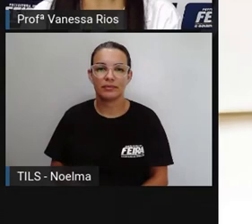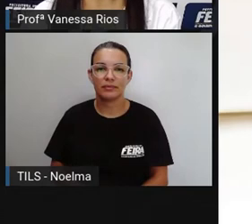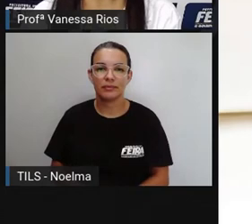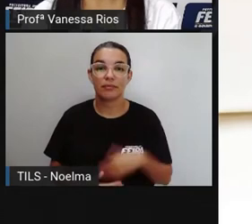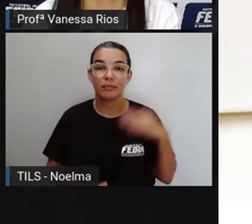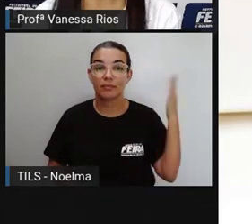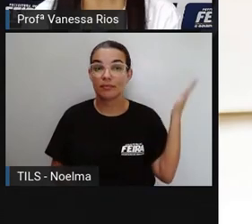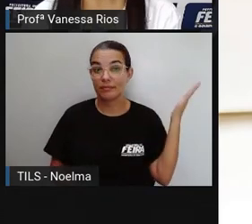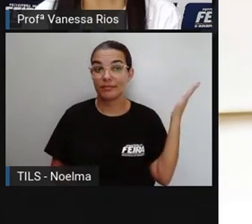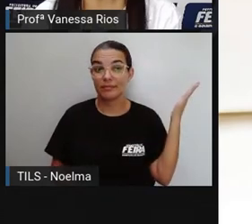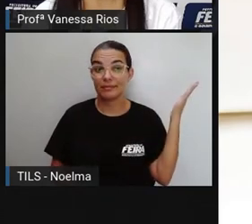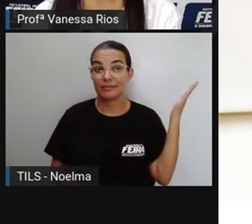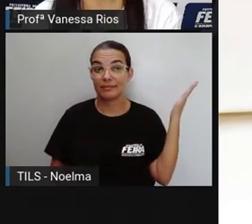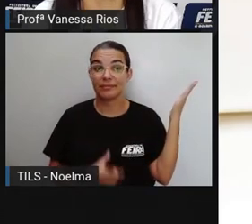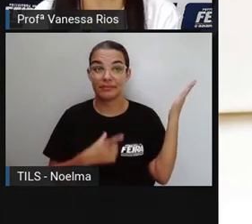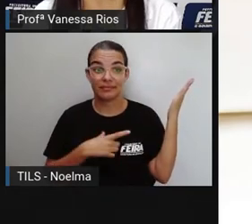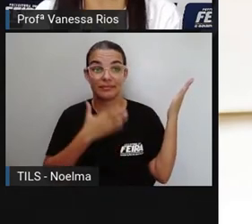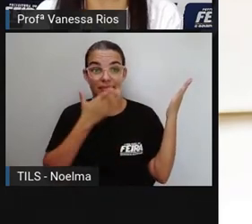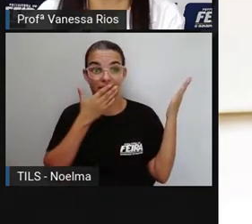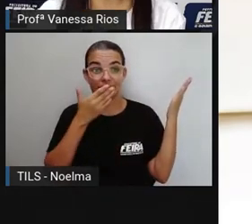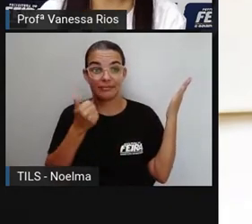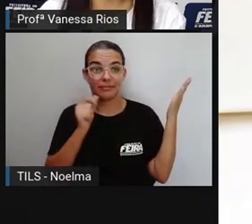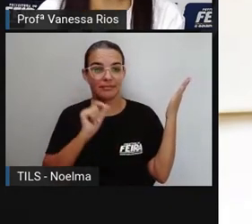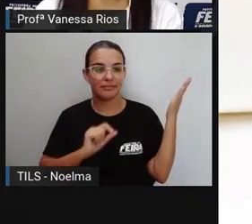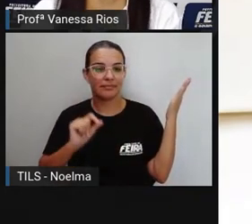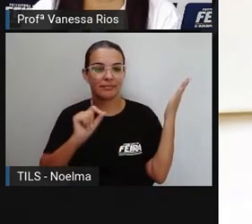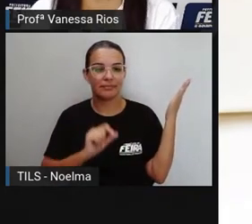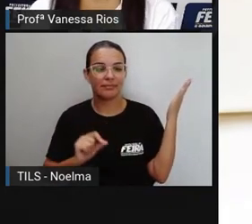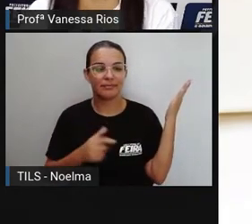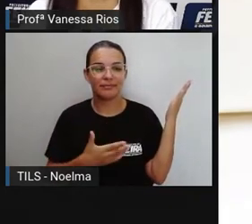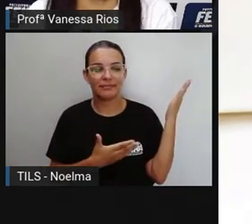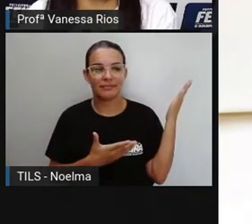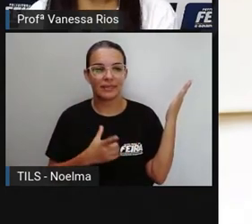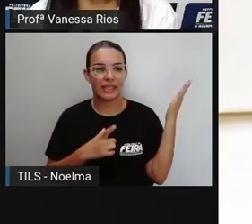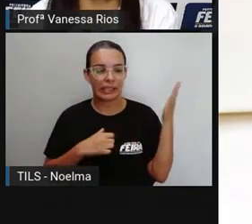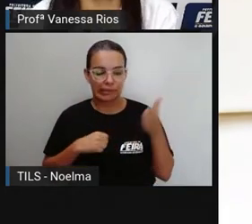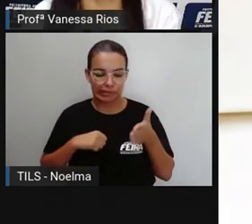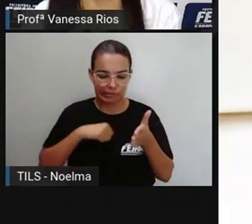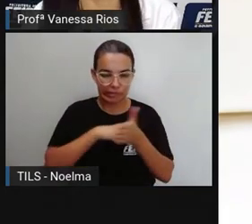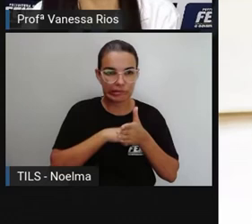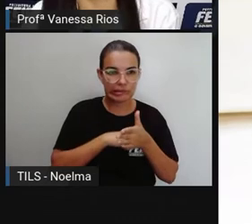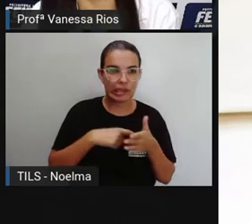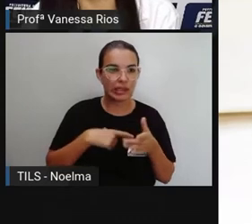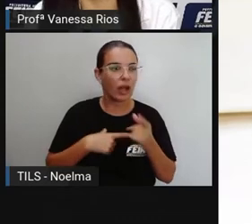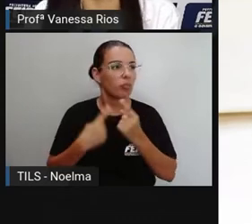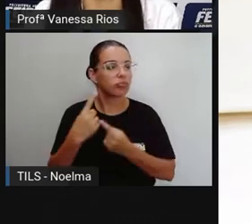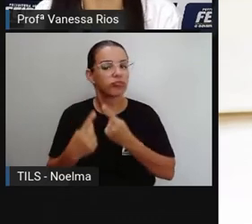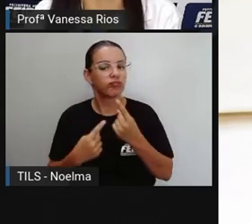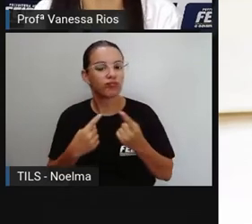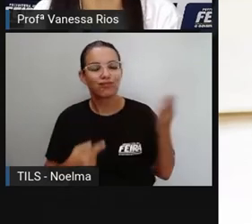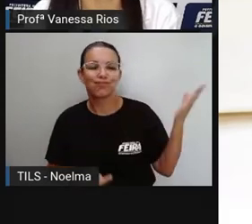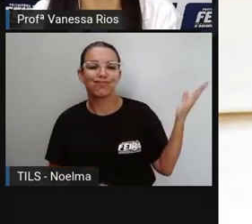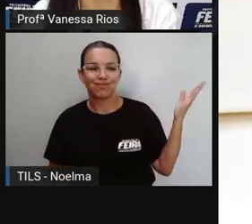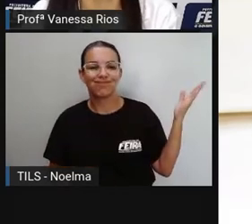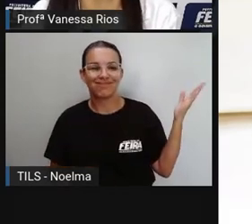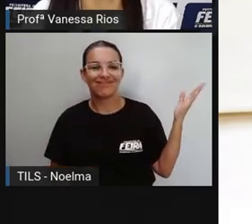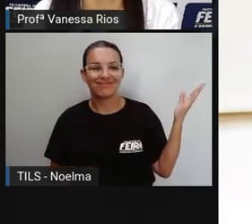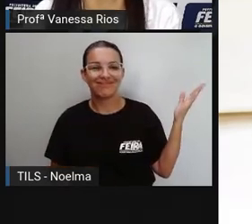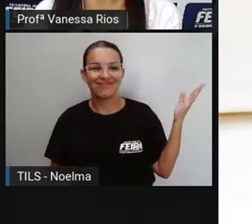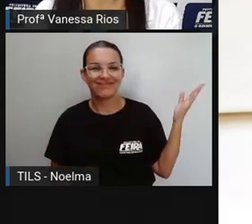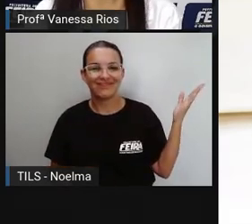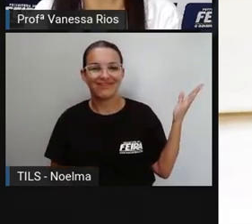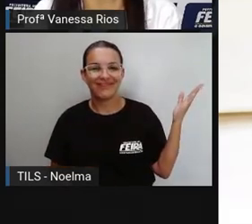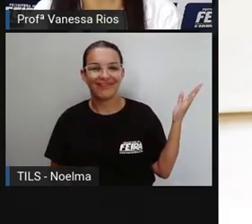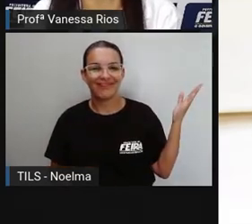E aí tem para quem prefere aí os exercícios, né, com menos impacto, temos aí vários tipos de exercícios